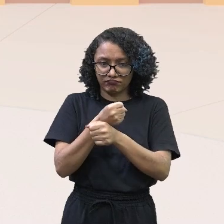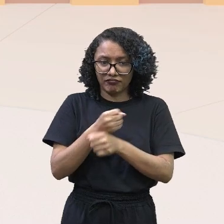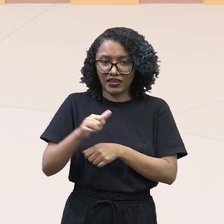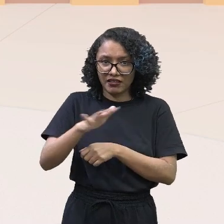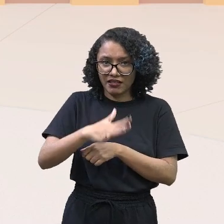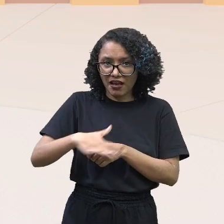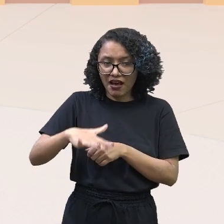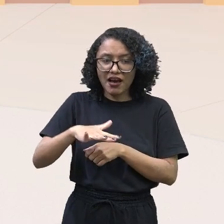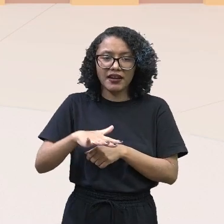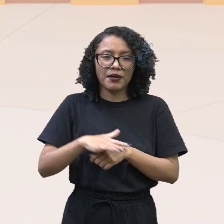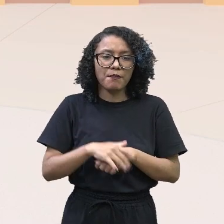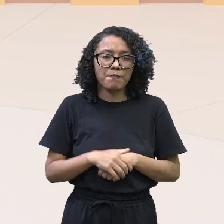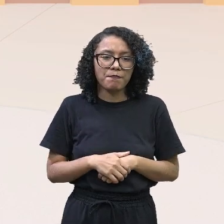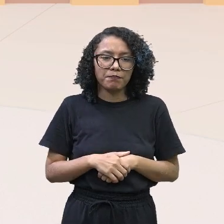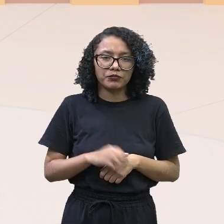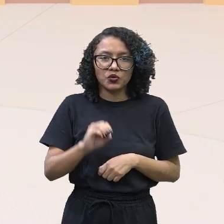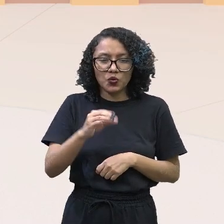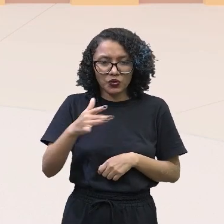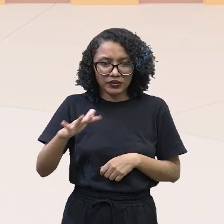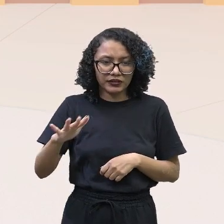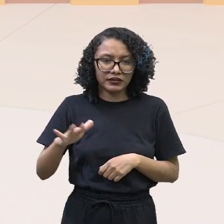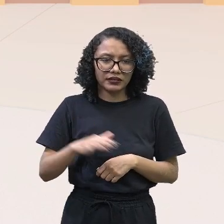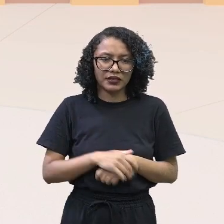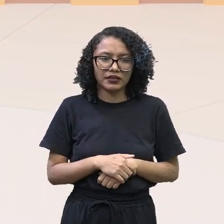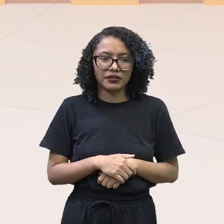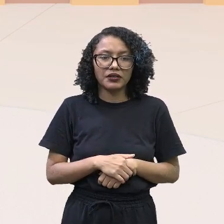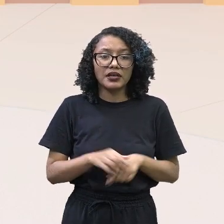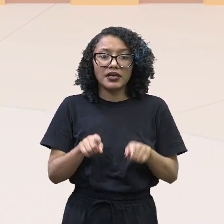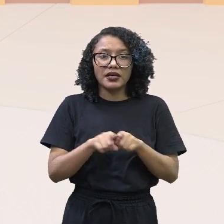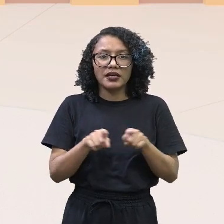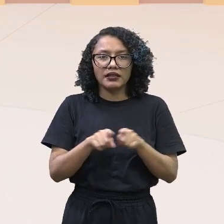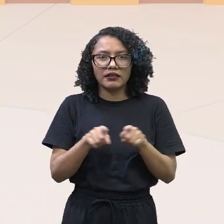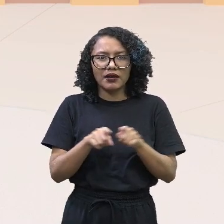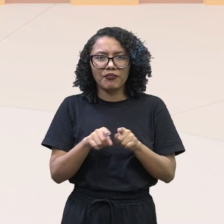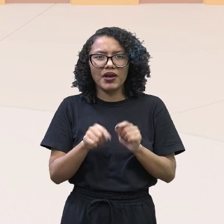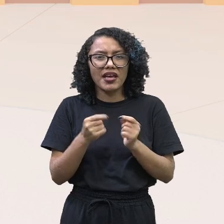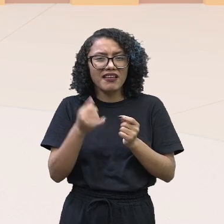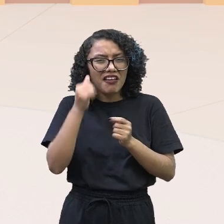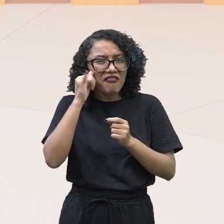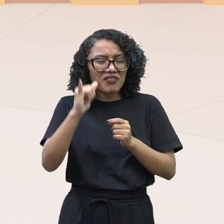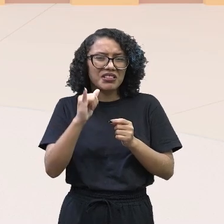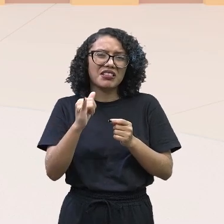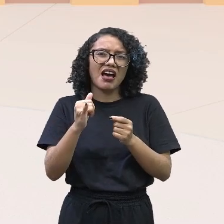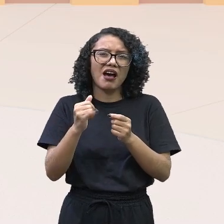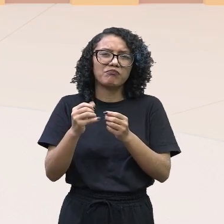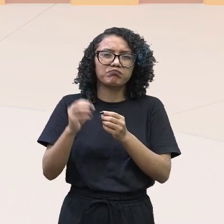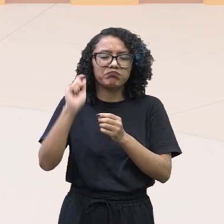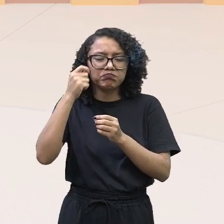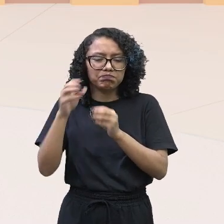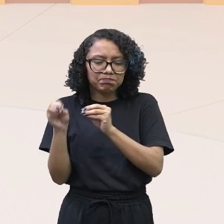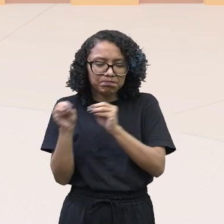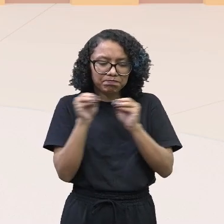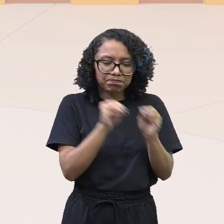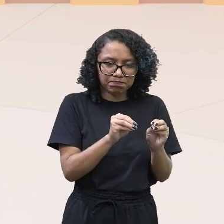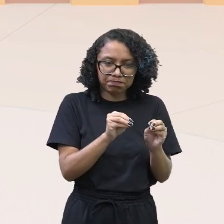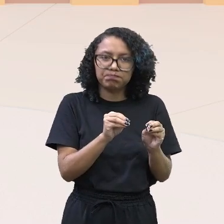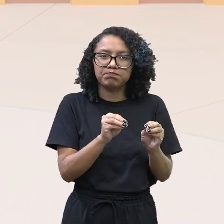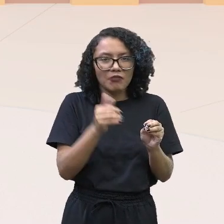a importação de novos cativos africanos para o país. Com isso, o Brasil se